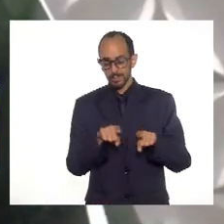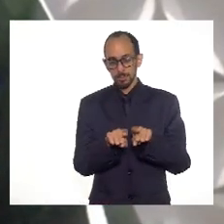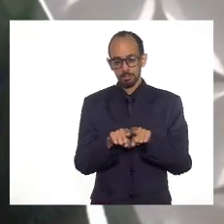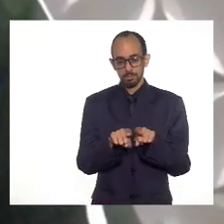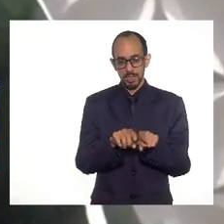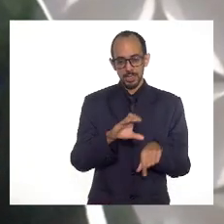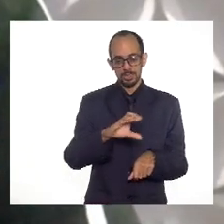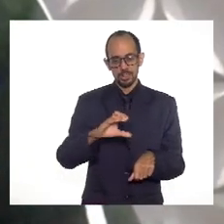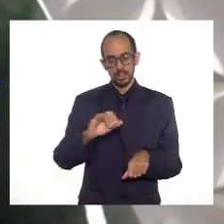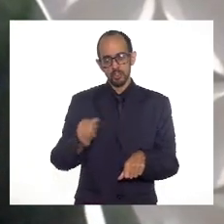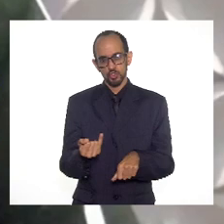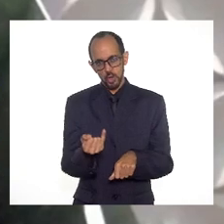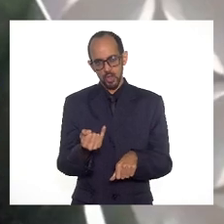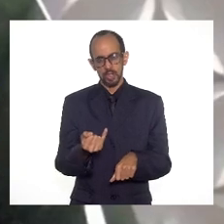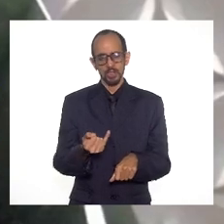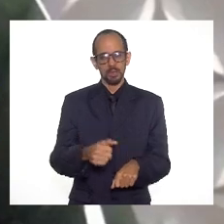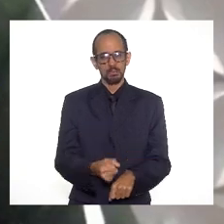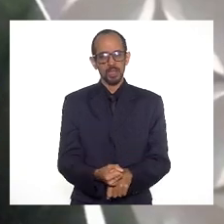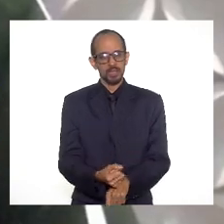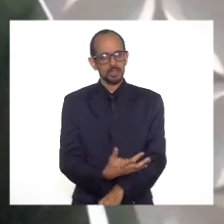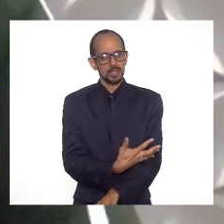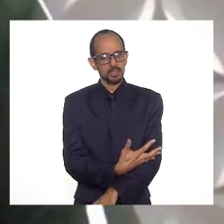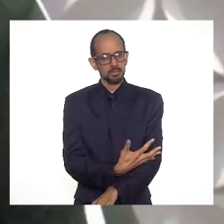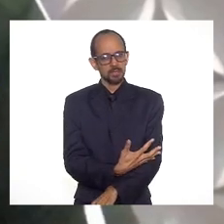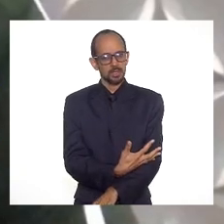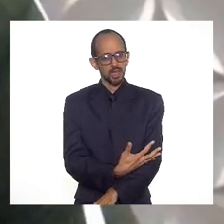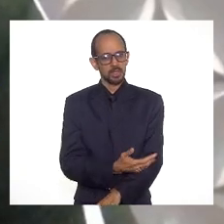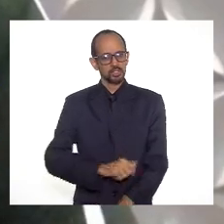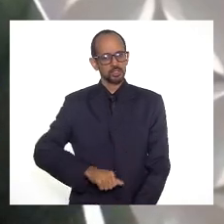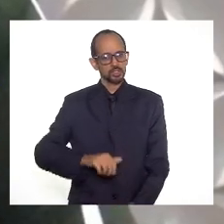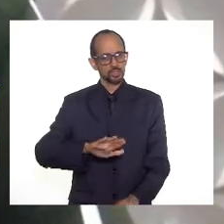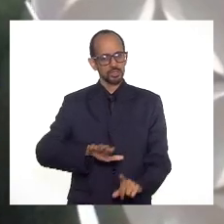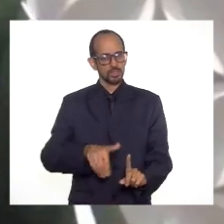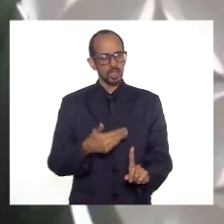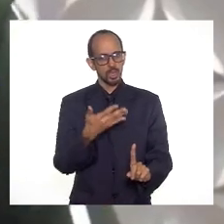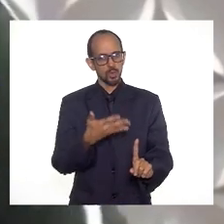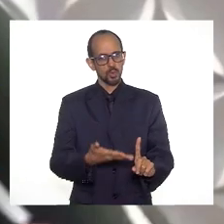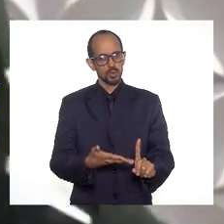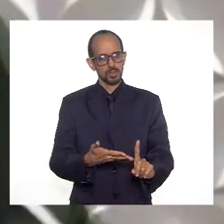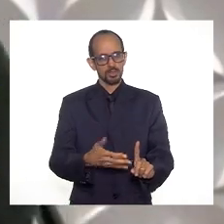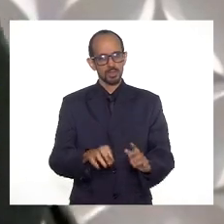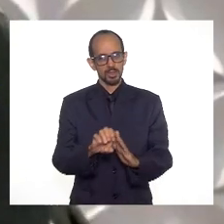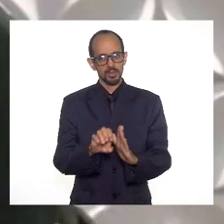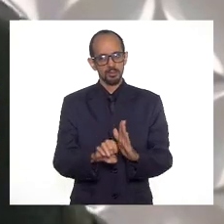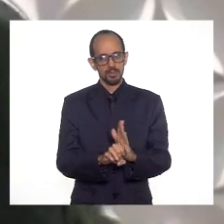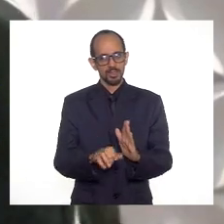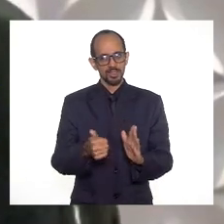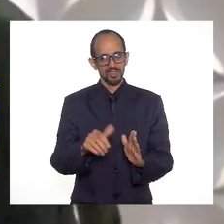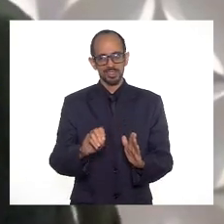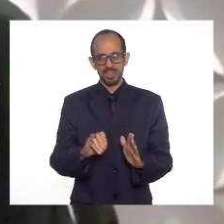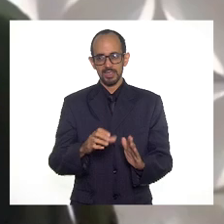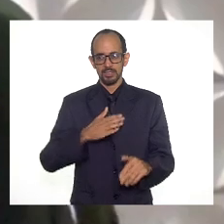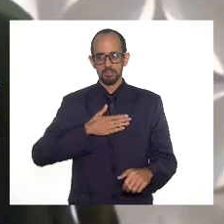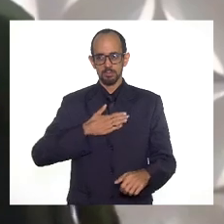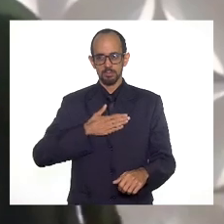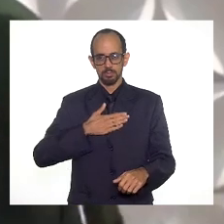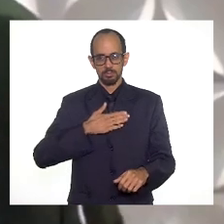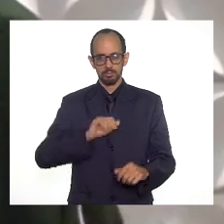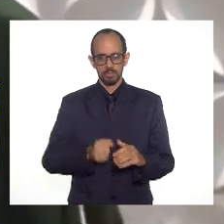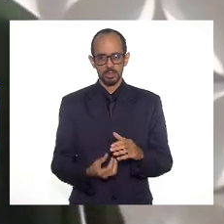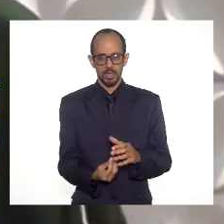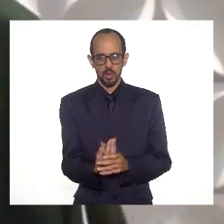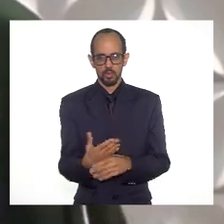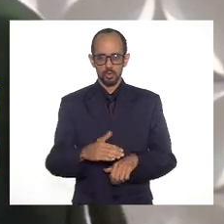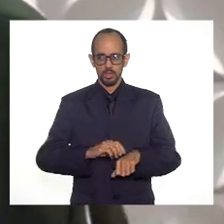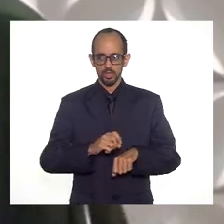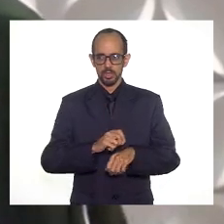pela sensibilidade de reconhecer a importância da emenda 10 de minha autoria. Mas eu também não posso, presidente, deixar de te